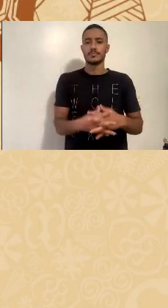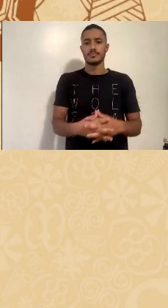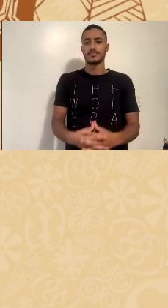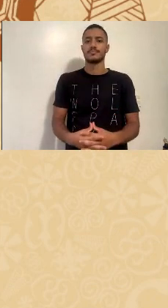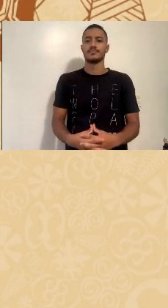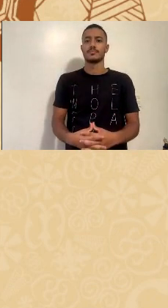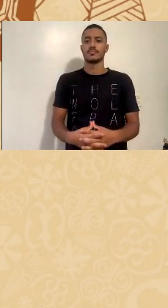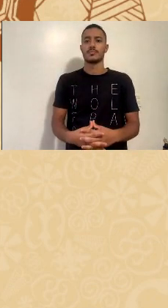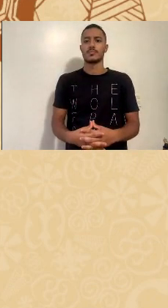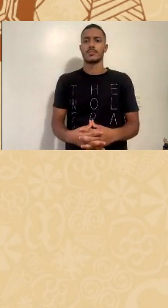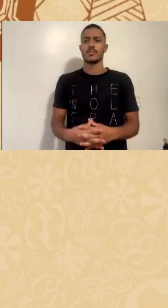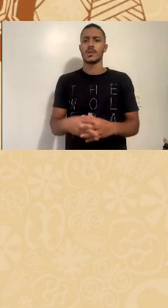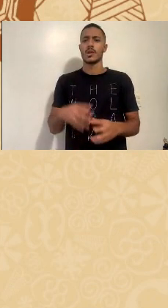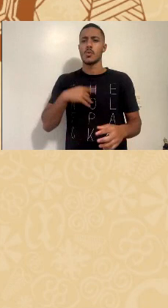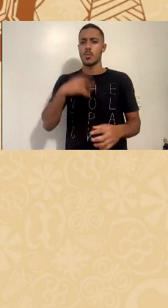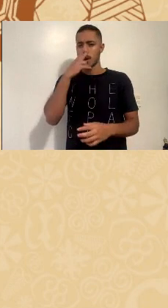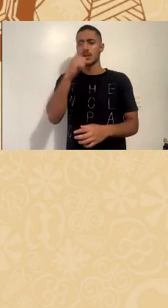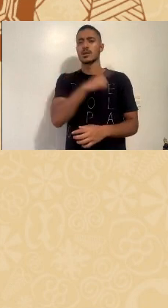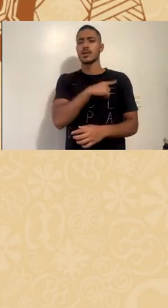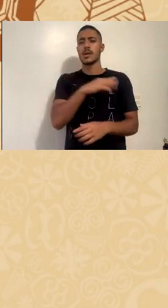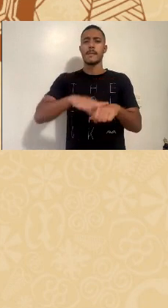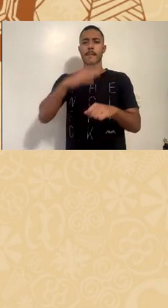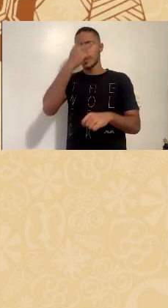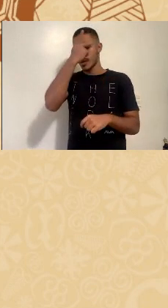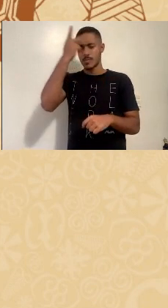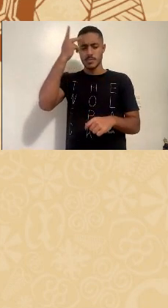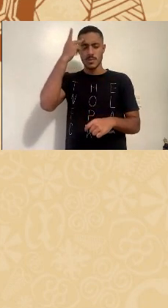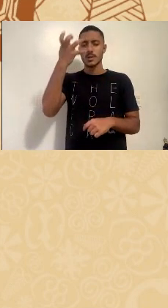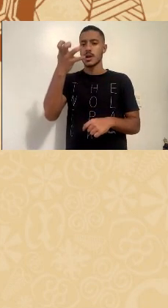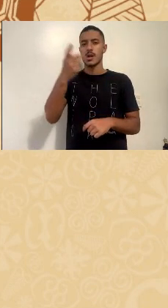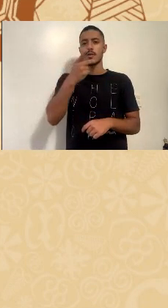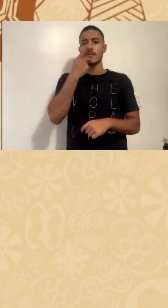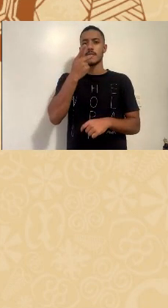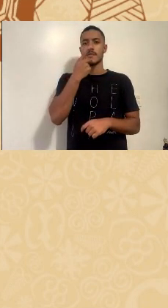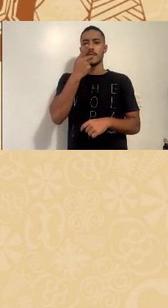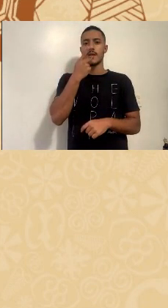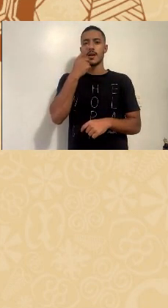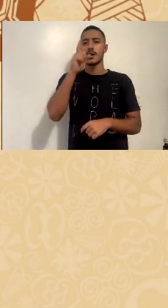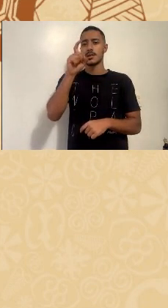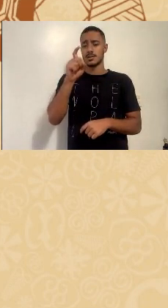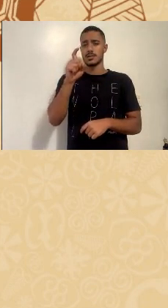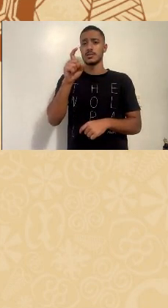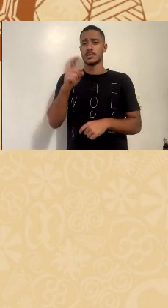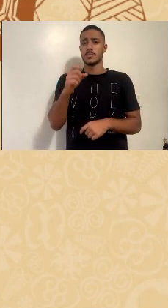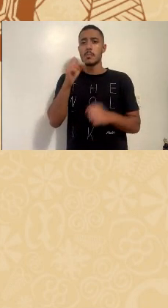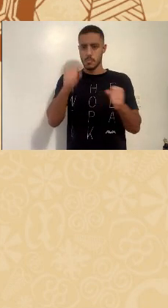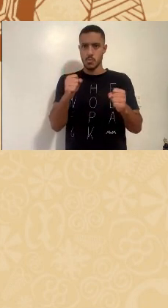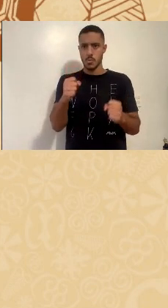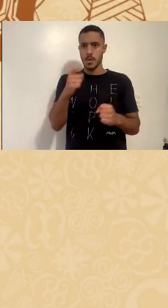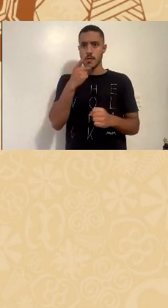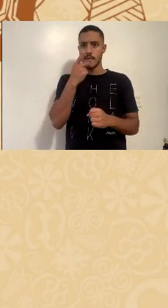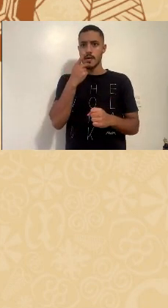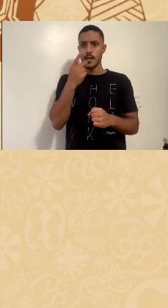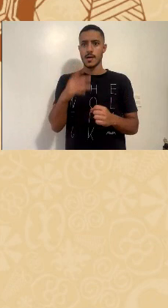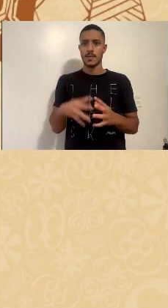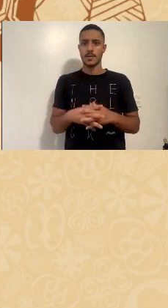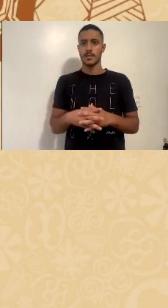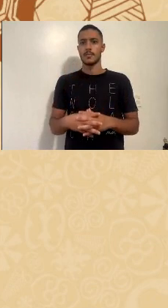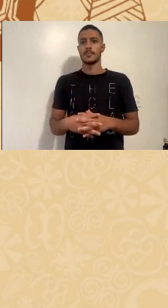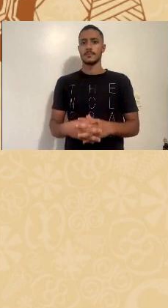Elia, eu acho que tem mais gente, talvez dá espaço para outras pessoas. Se der tempo, a gente fala um pouquinho. Tá.